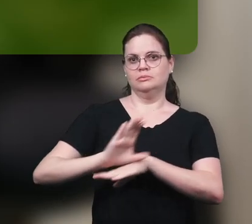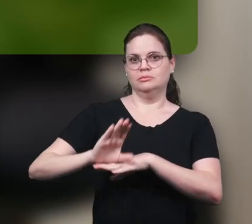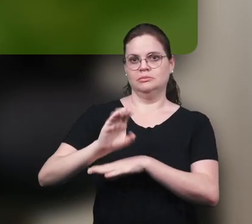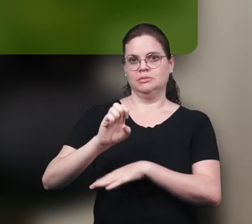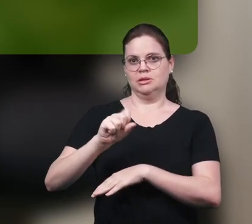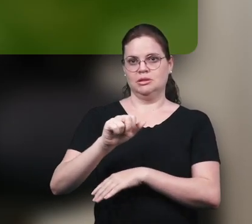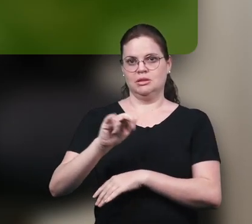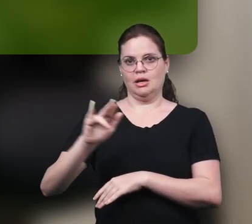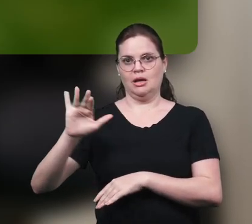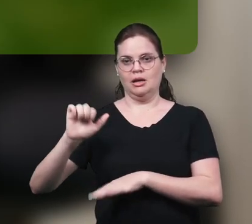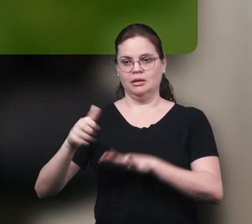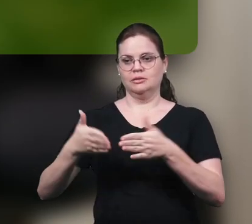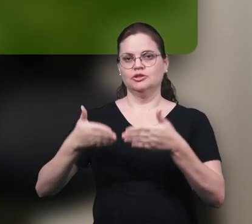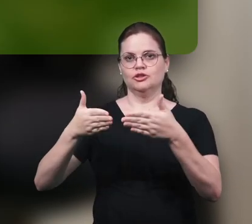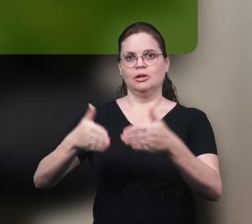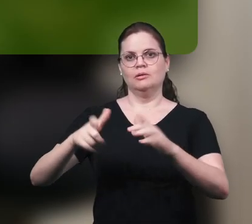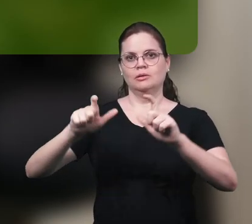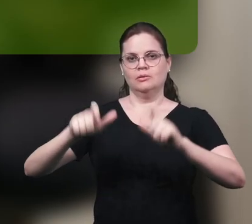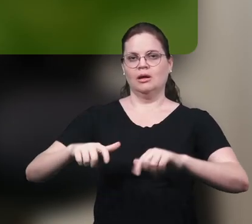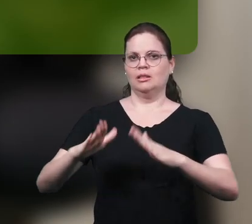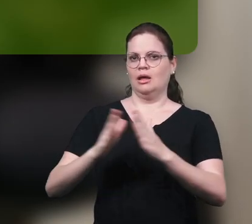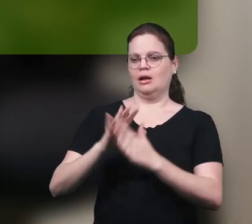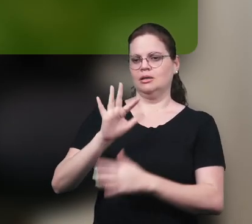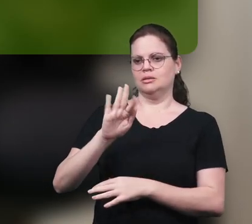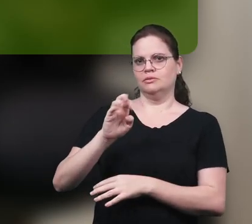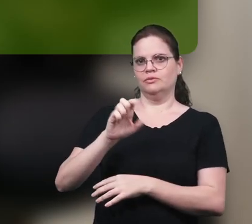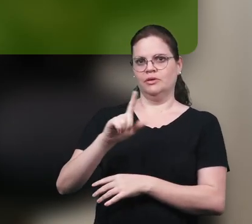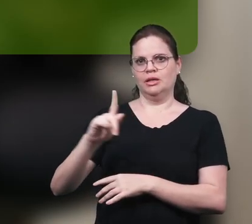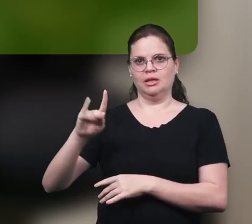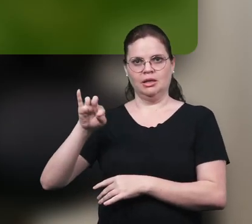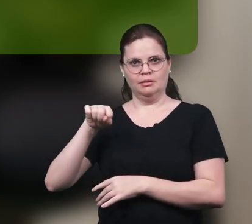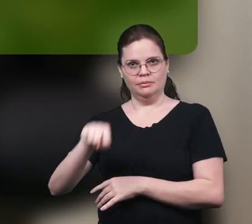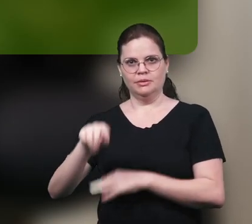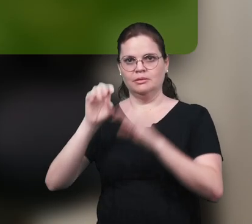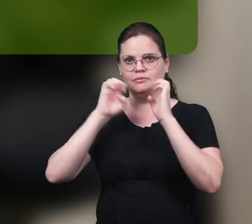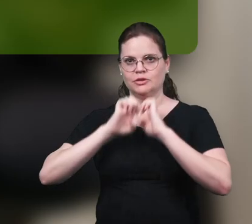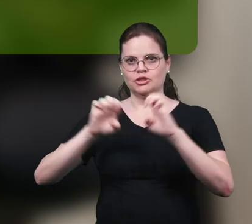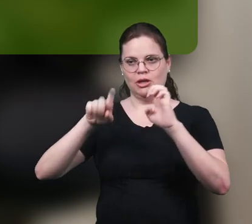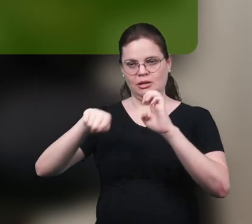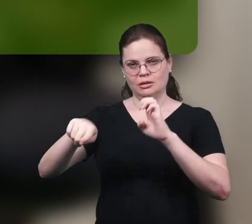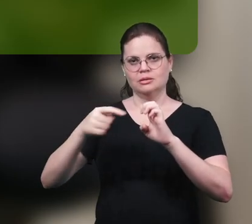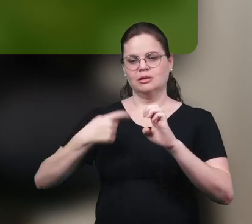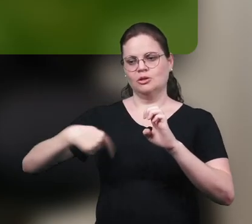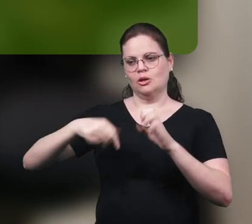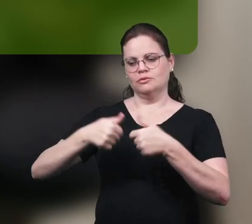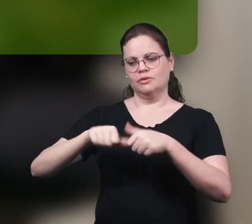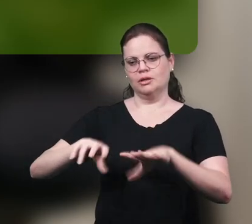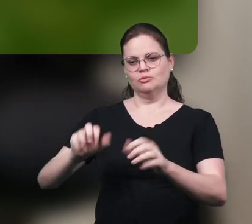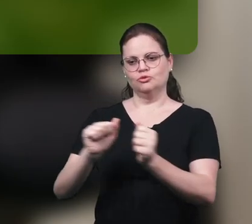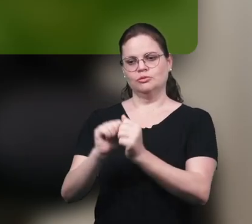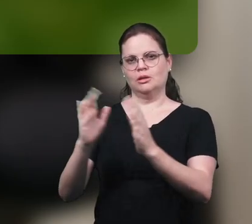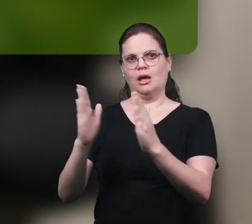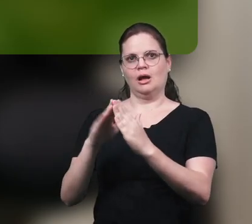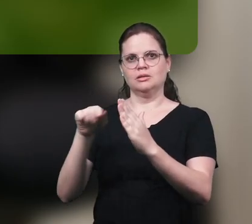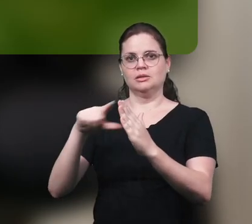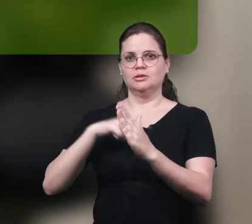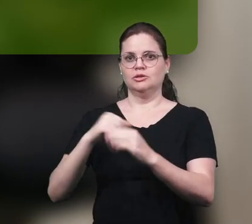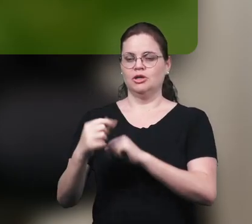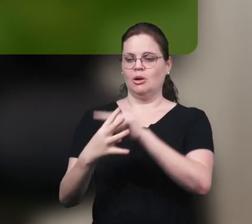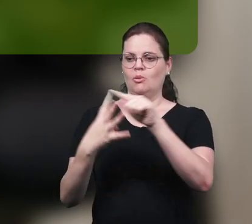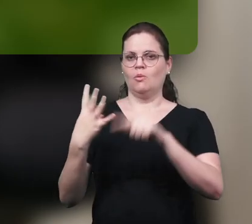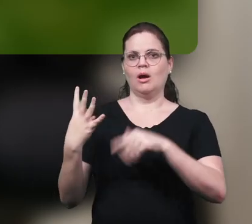de Filipe, o evangelista, que era um dos 7, ficamos com ele. Tinha este 4